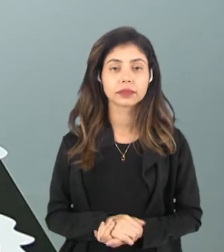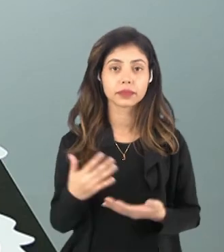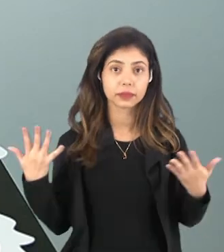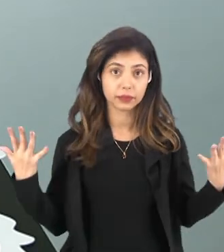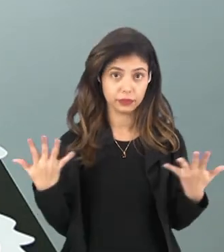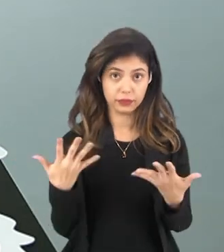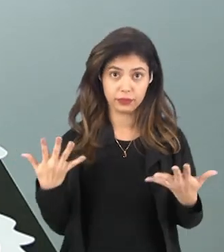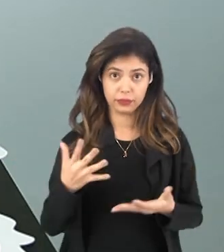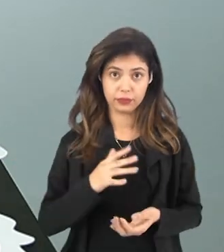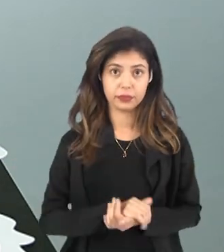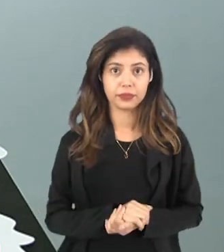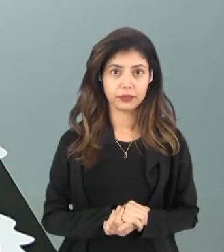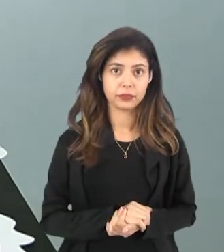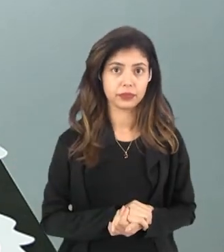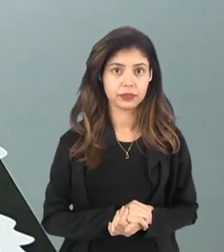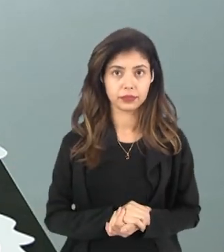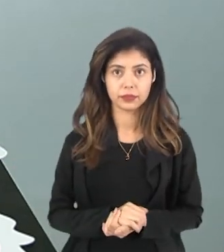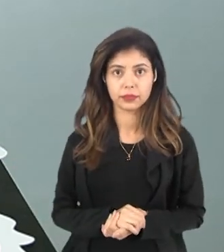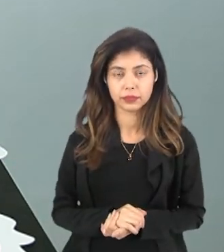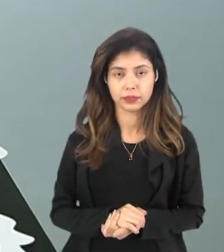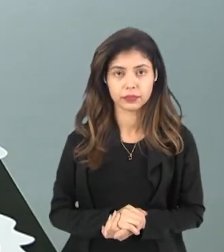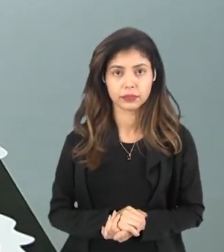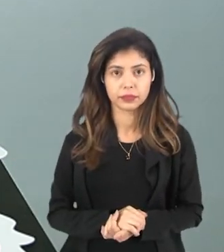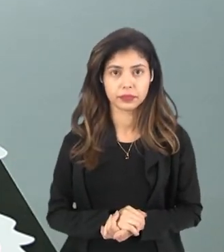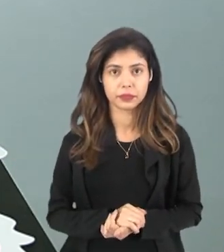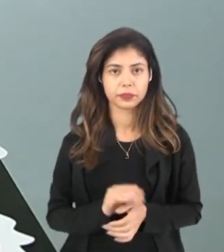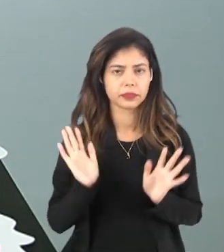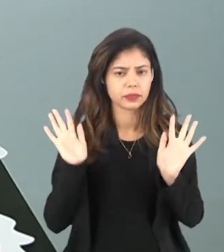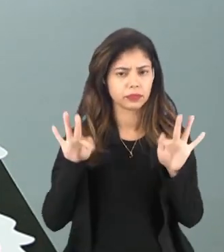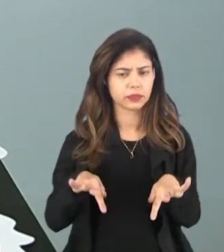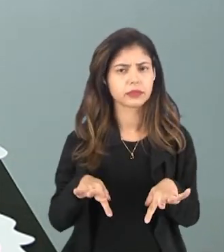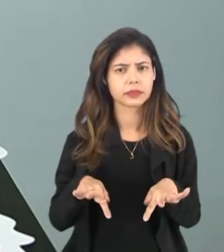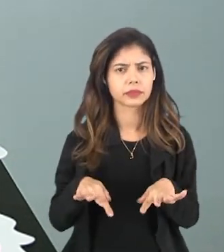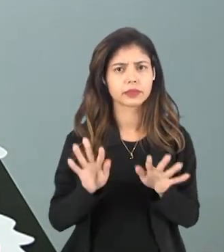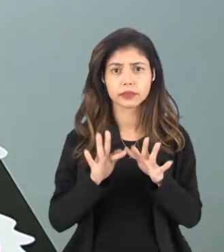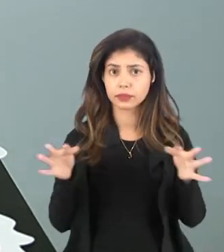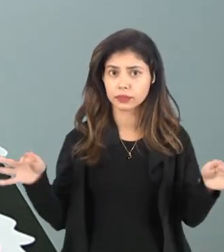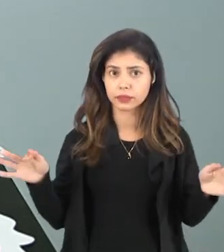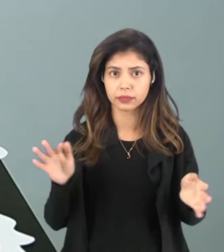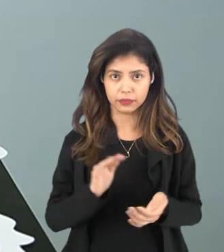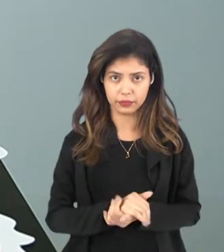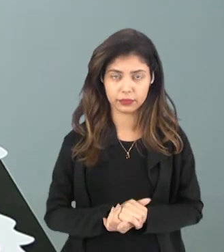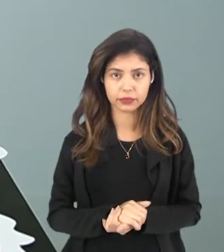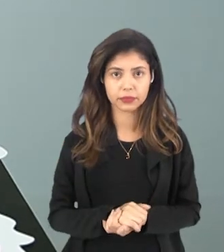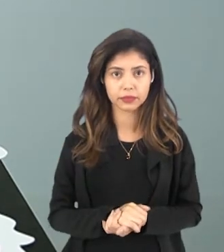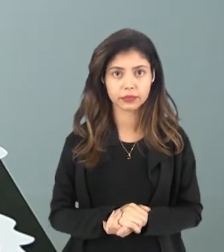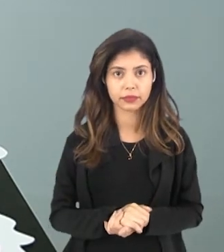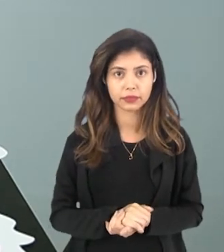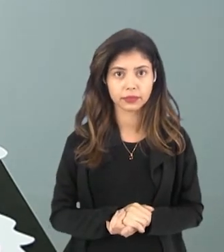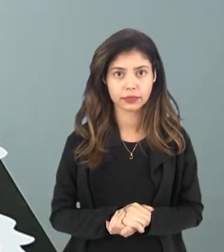nós vamos para a última frase vamos lá